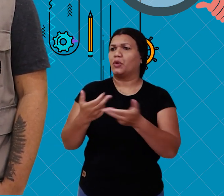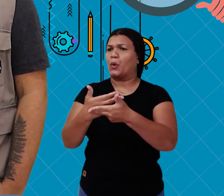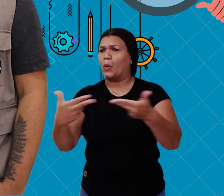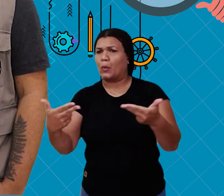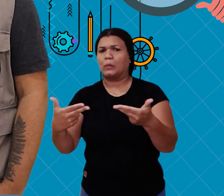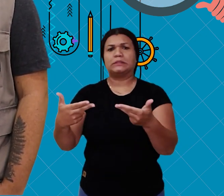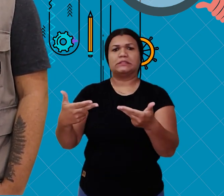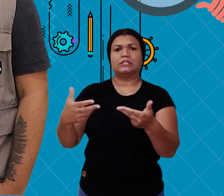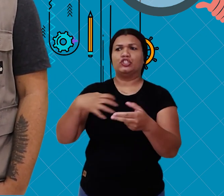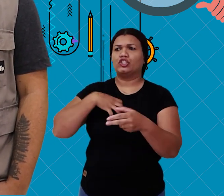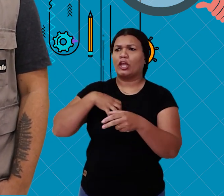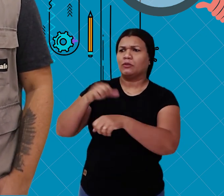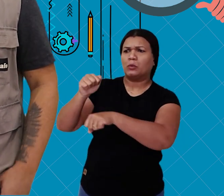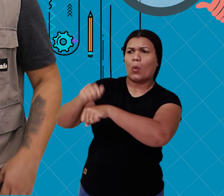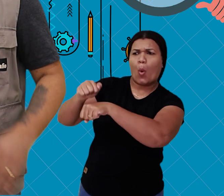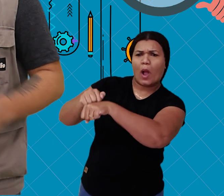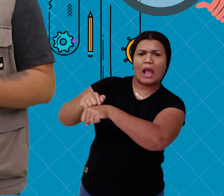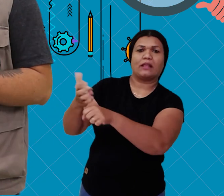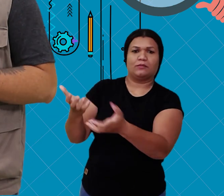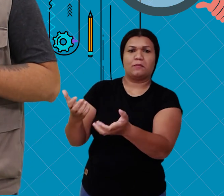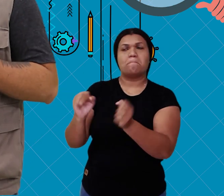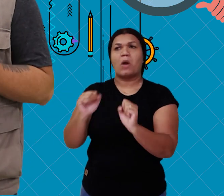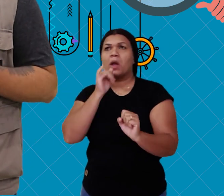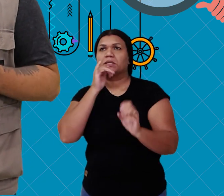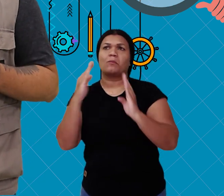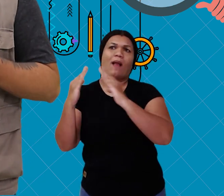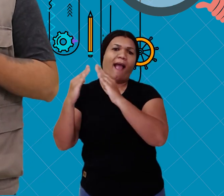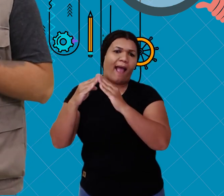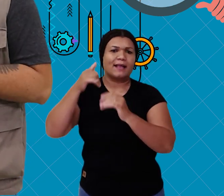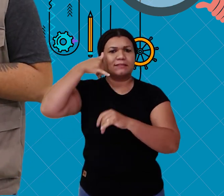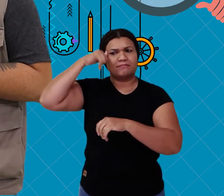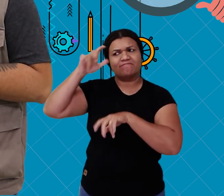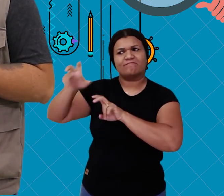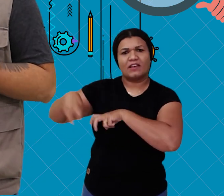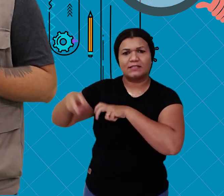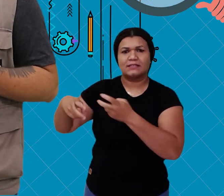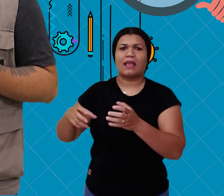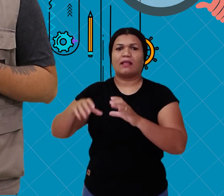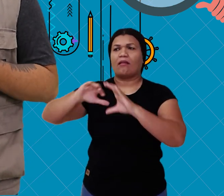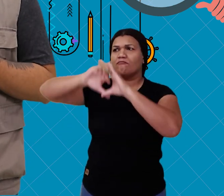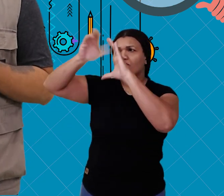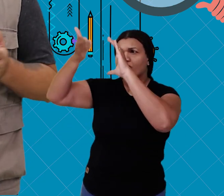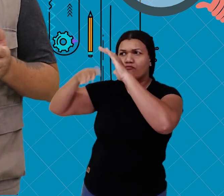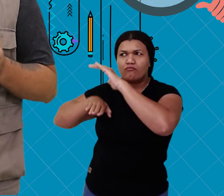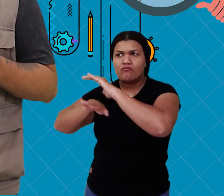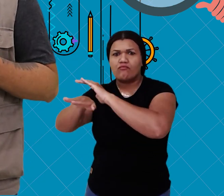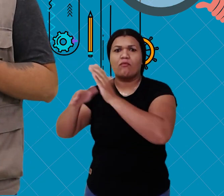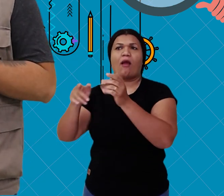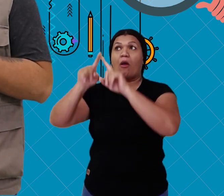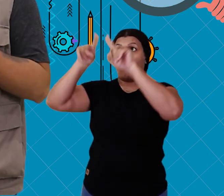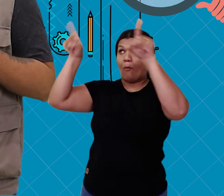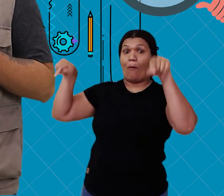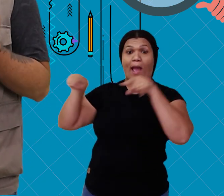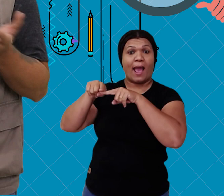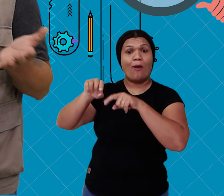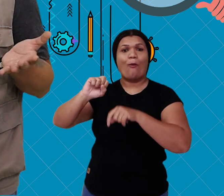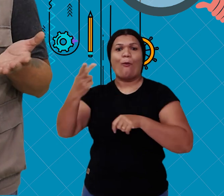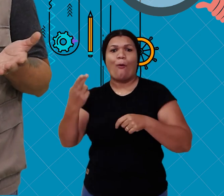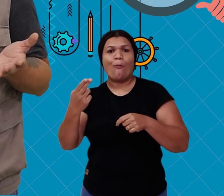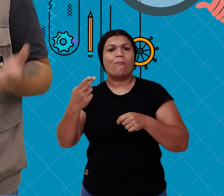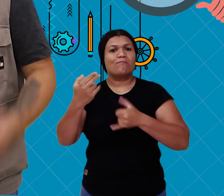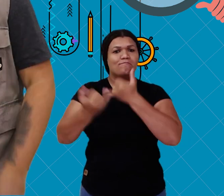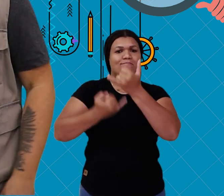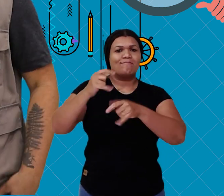corpo, forma, matéria. Pode ser uma casa, uma fazenda, uma gruta, um quadro, ou até mesmo